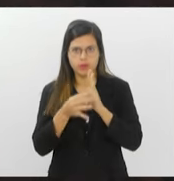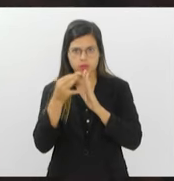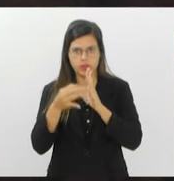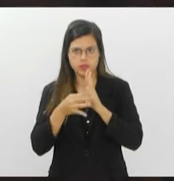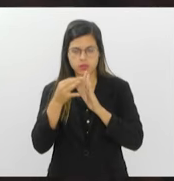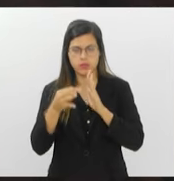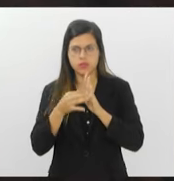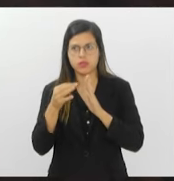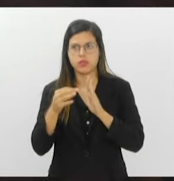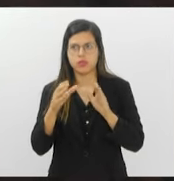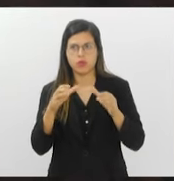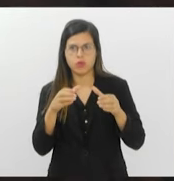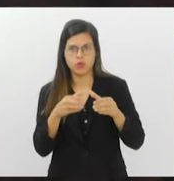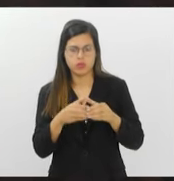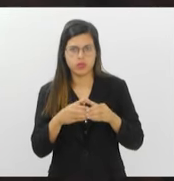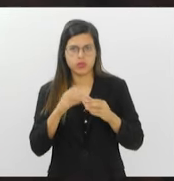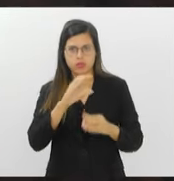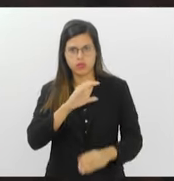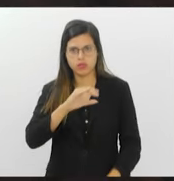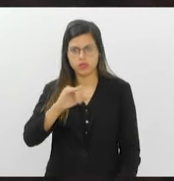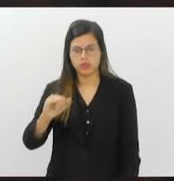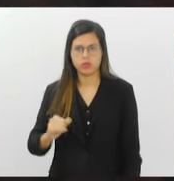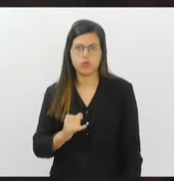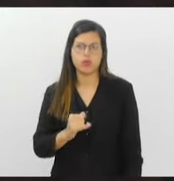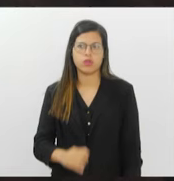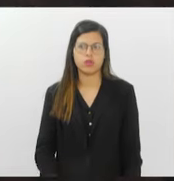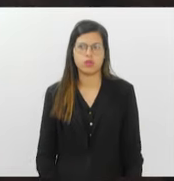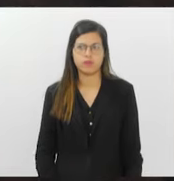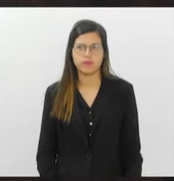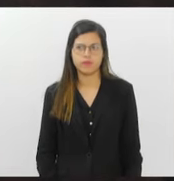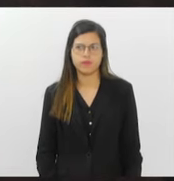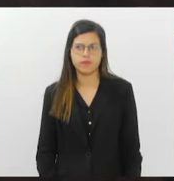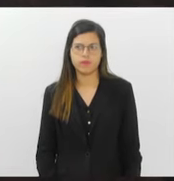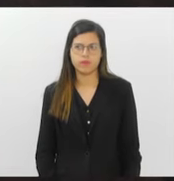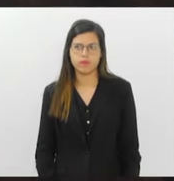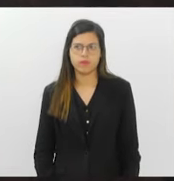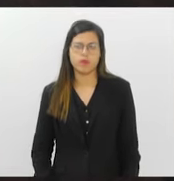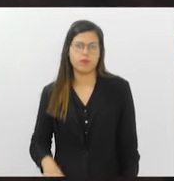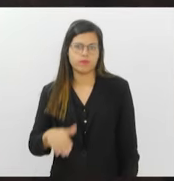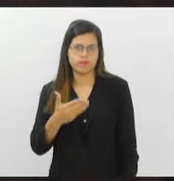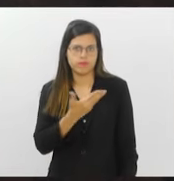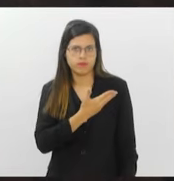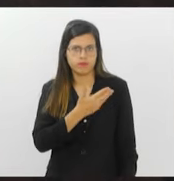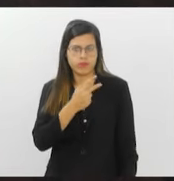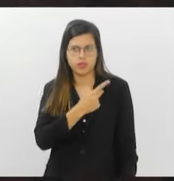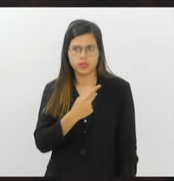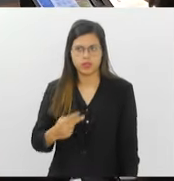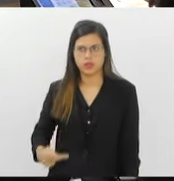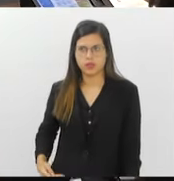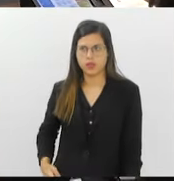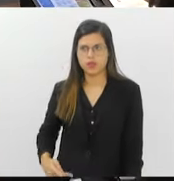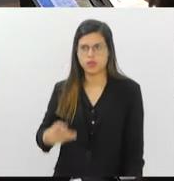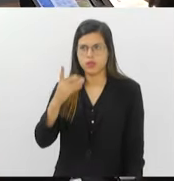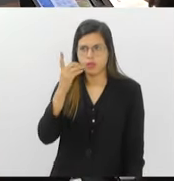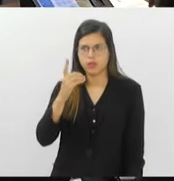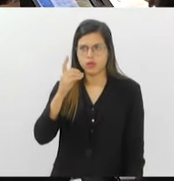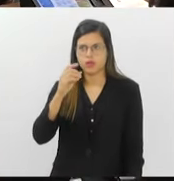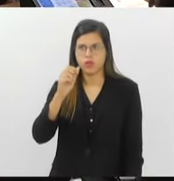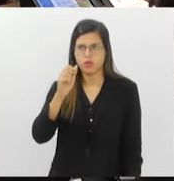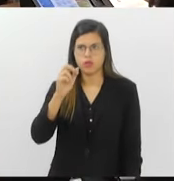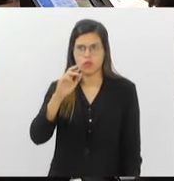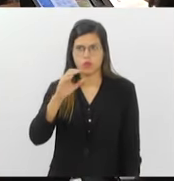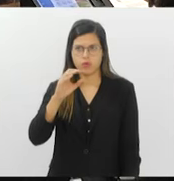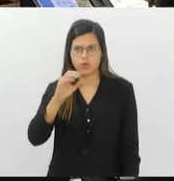pela Comissão de Constituição e Justiça, meu querido irmão presidente e deputado Rodrigo Amorim. Senhor presidente,